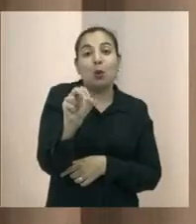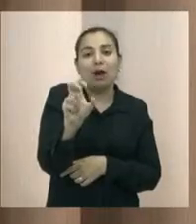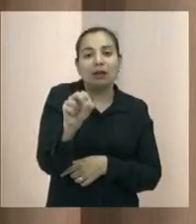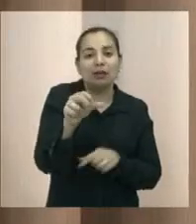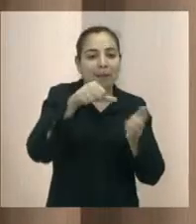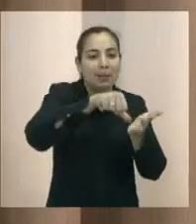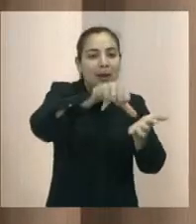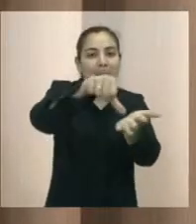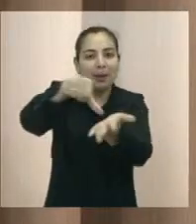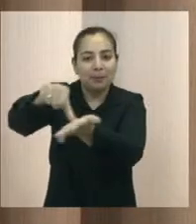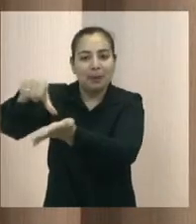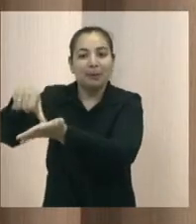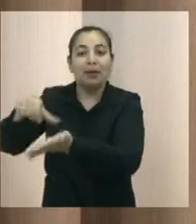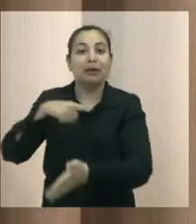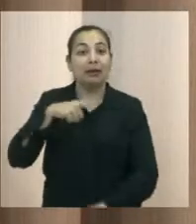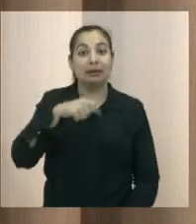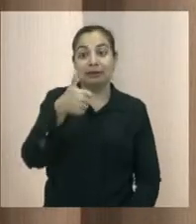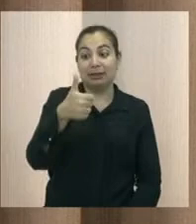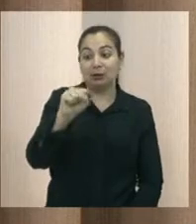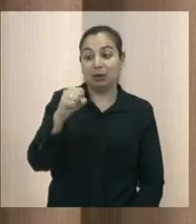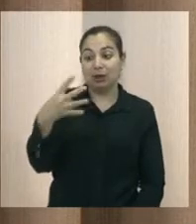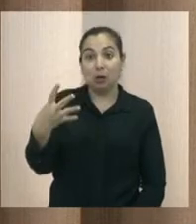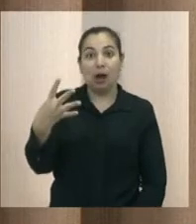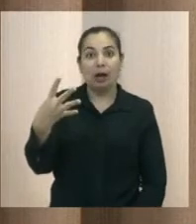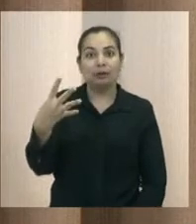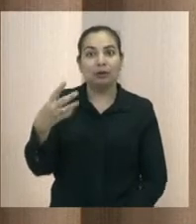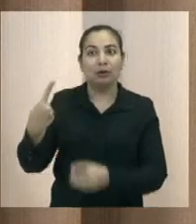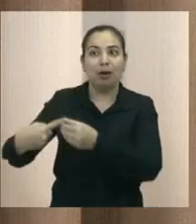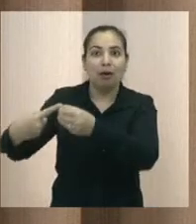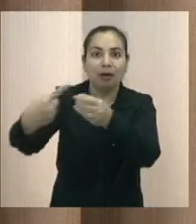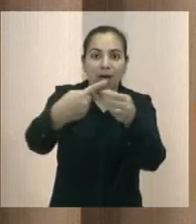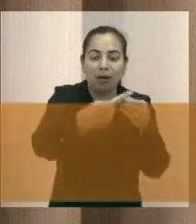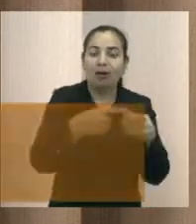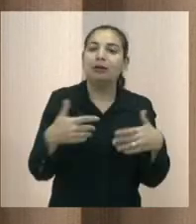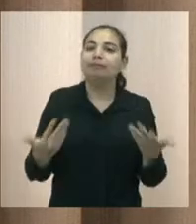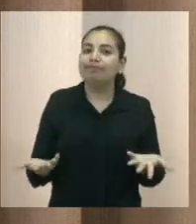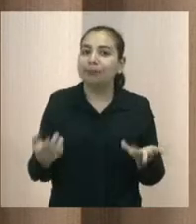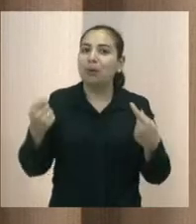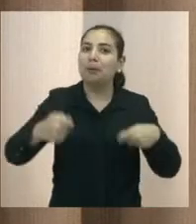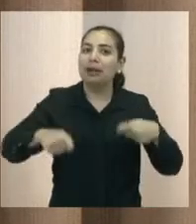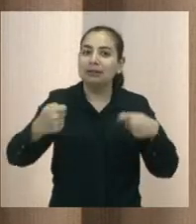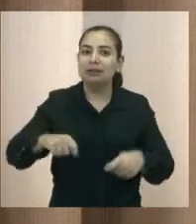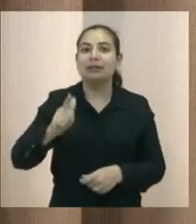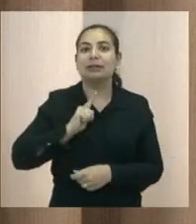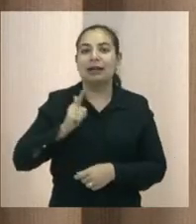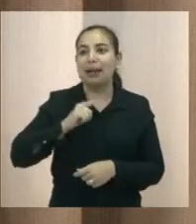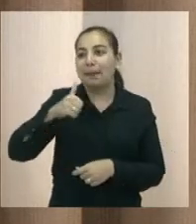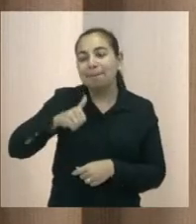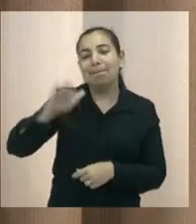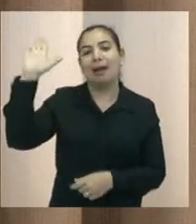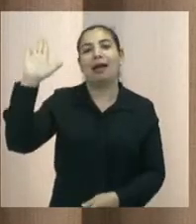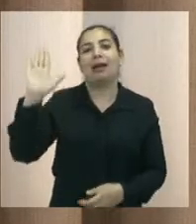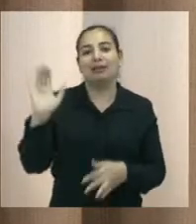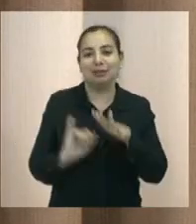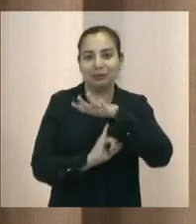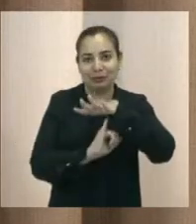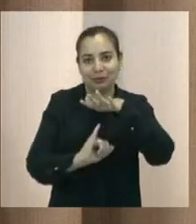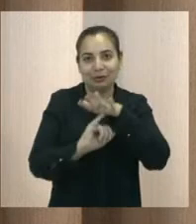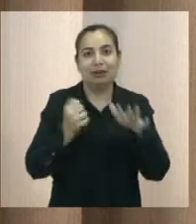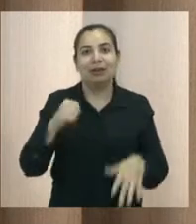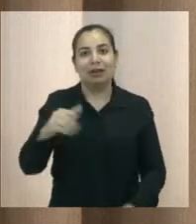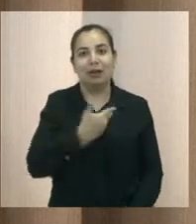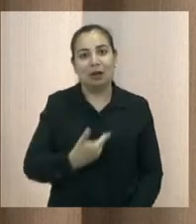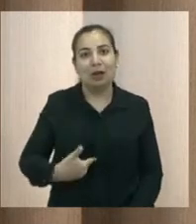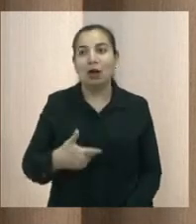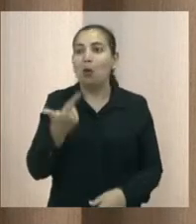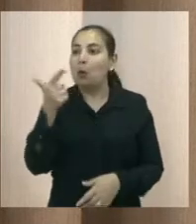temos 184 municípios, né? Então existe realmente uma carência, né, da presença da Defensoria Pública nesses outros